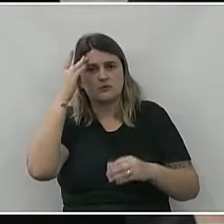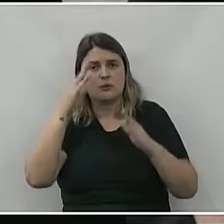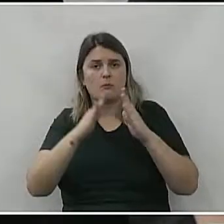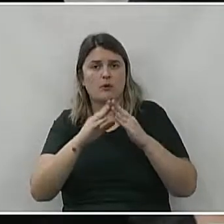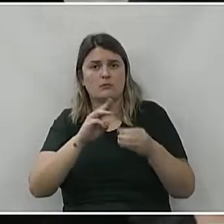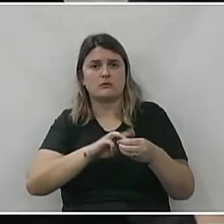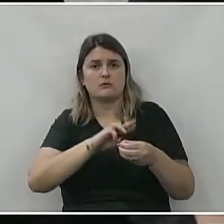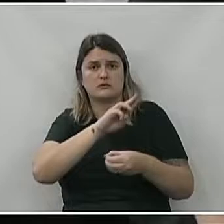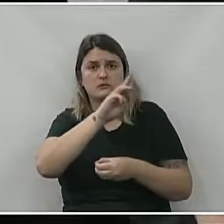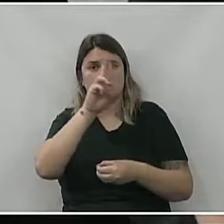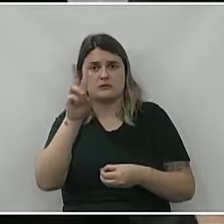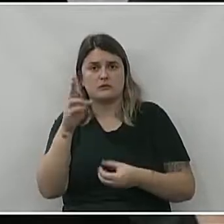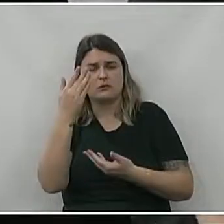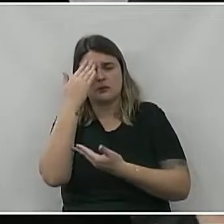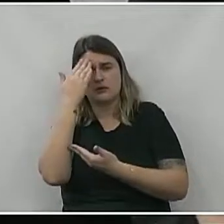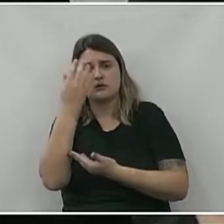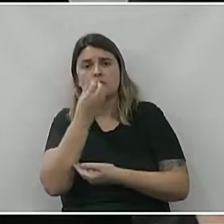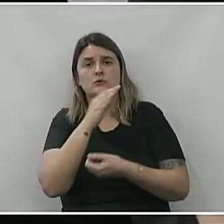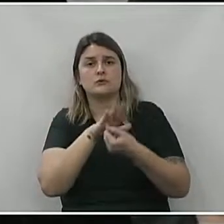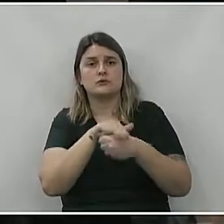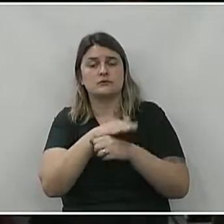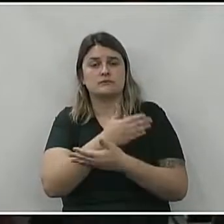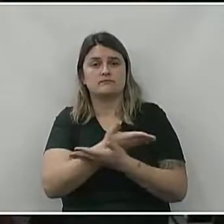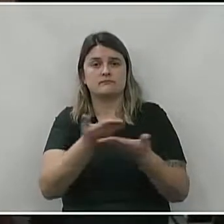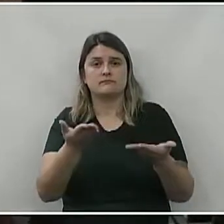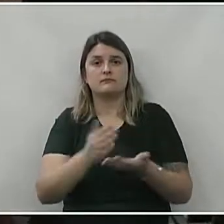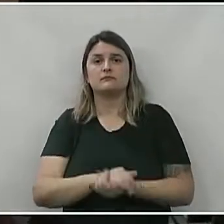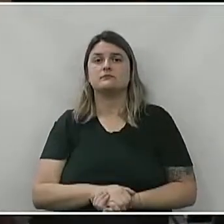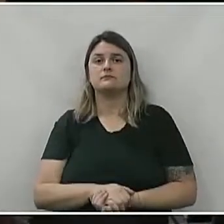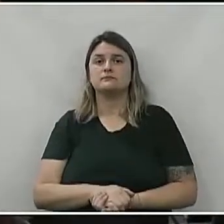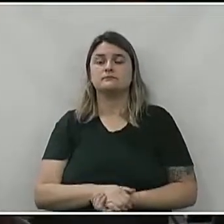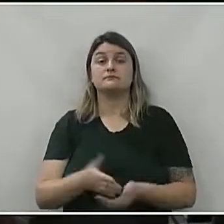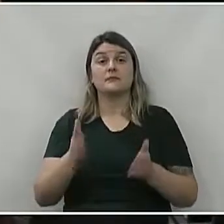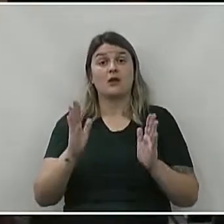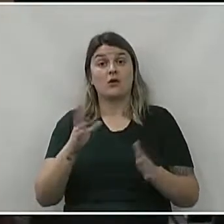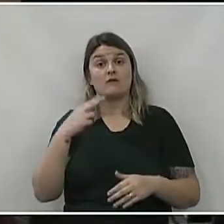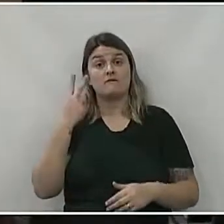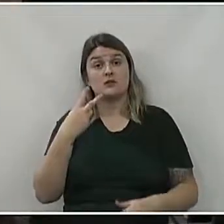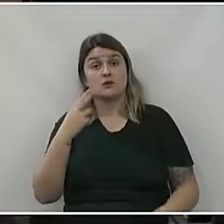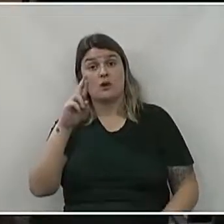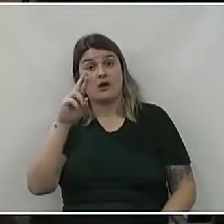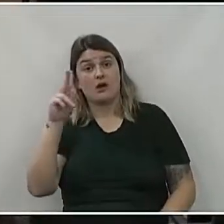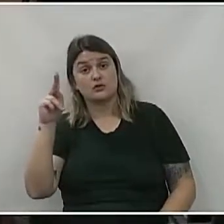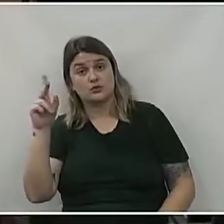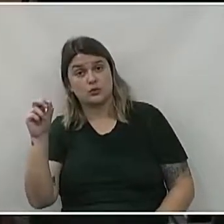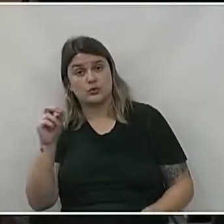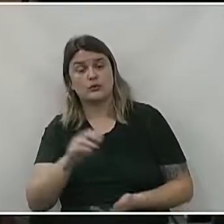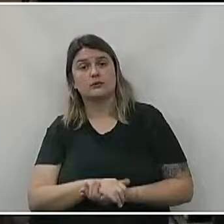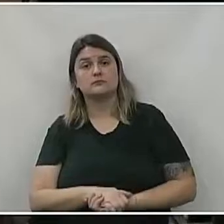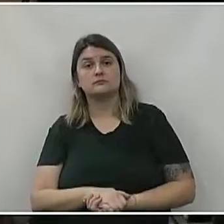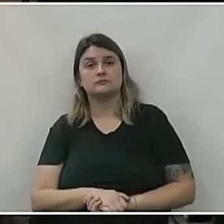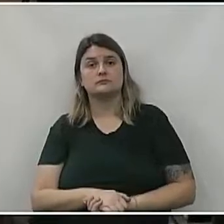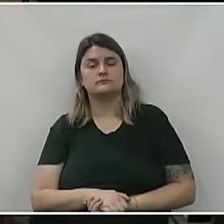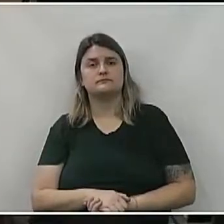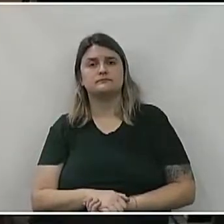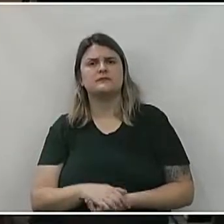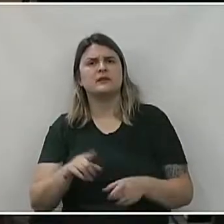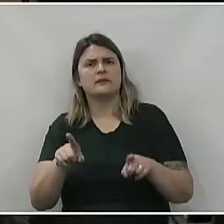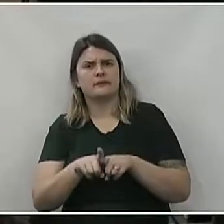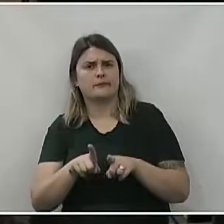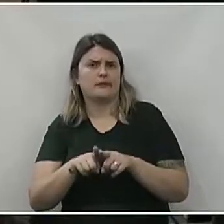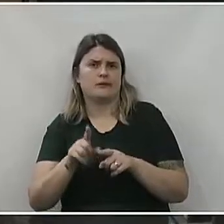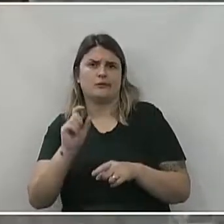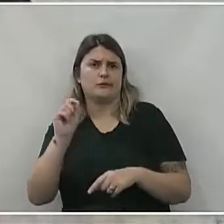Vitória. Seria isso, muito obrigado, boa noite a todos. Com a palavra, vereador Valdecir Rático. Além de tudo que